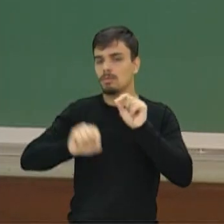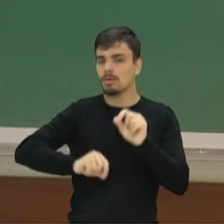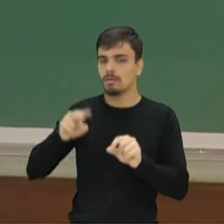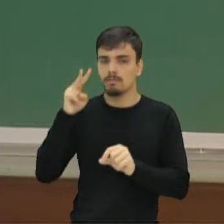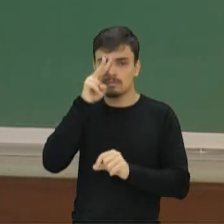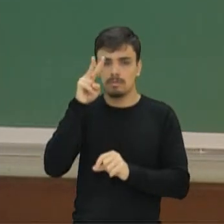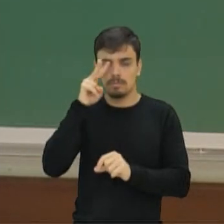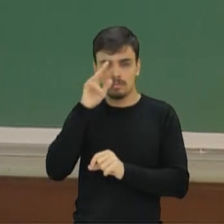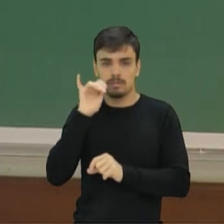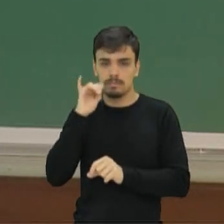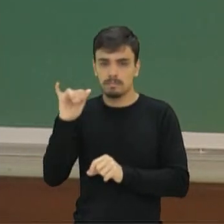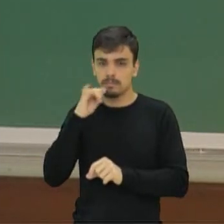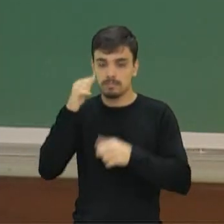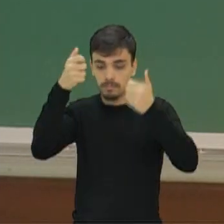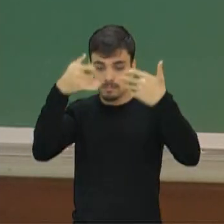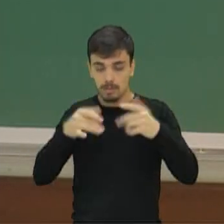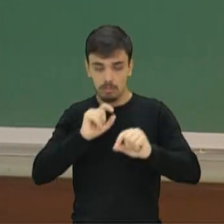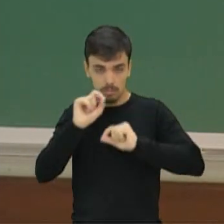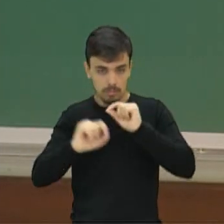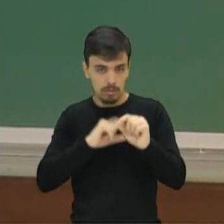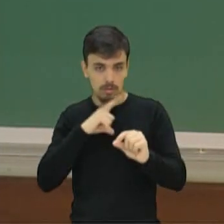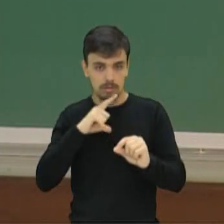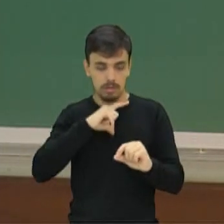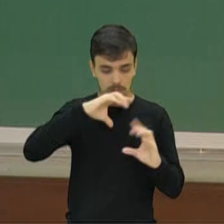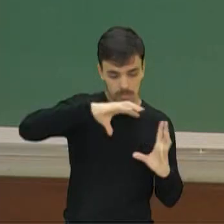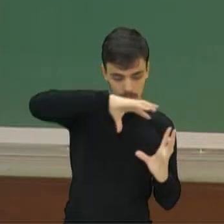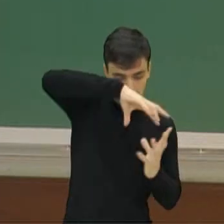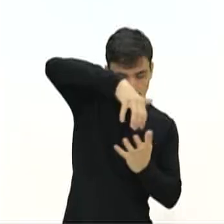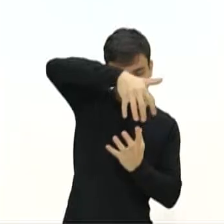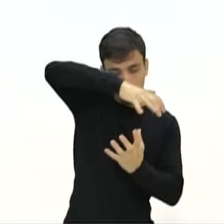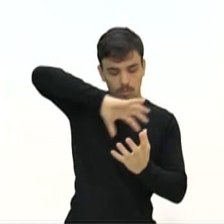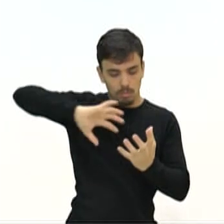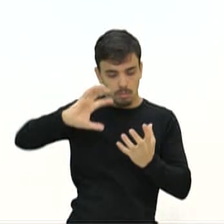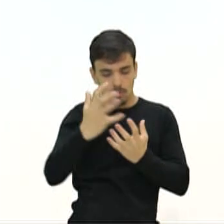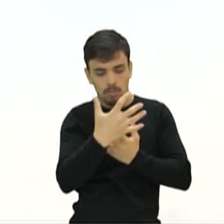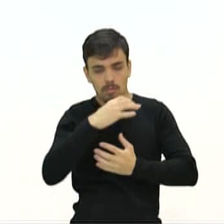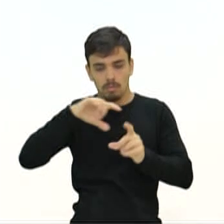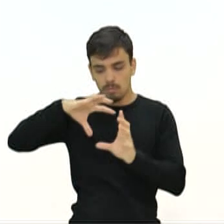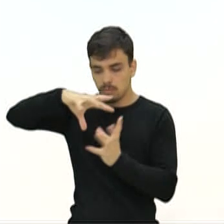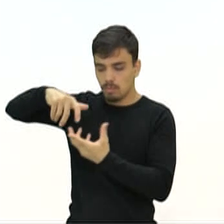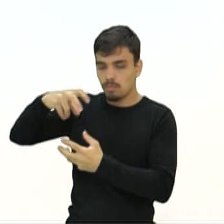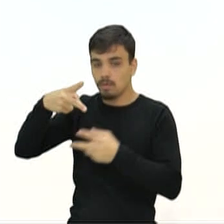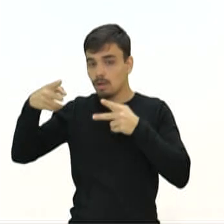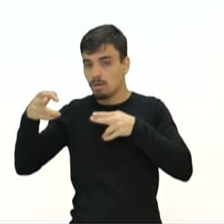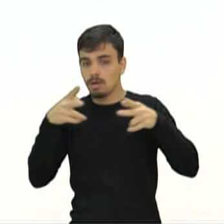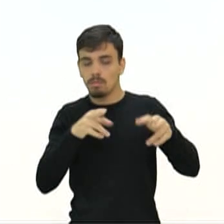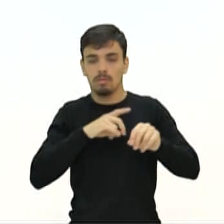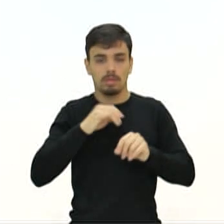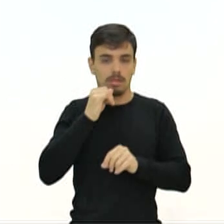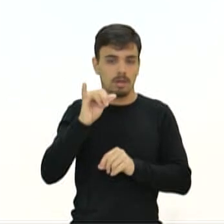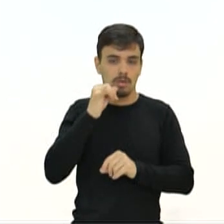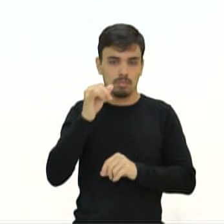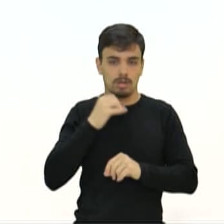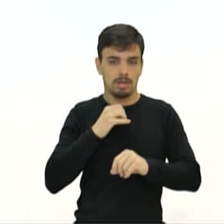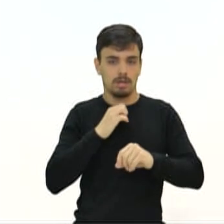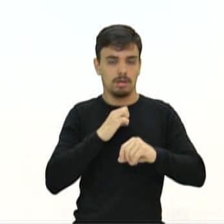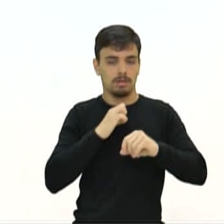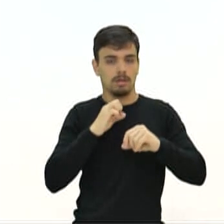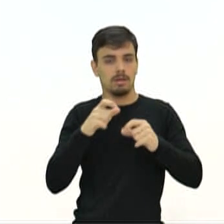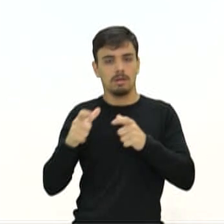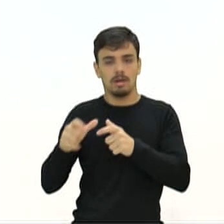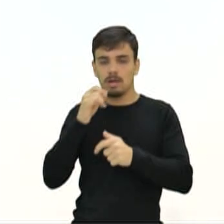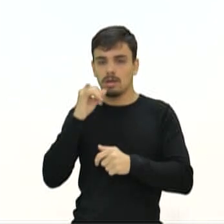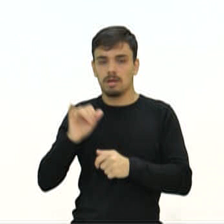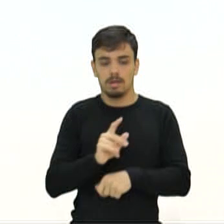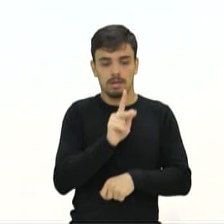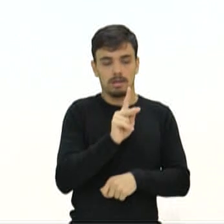fala o seguinte: duas esferas idênticas e eletrizadas com cargas elétricas Q1